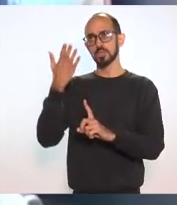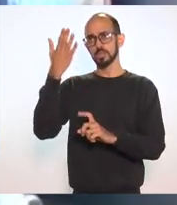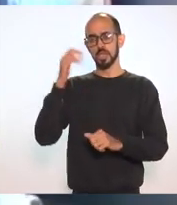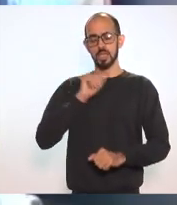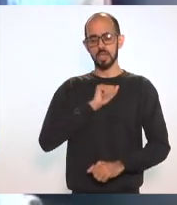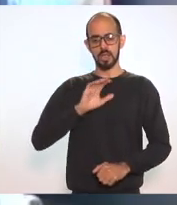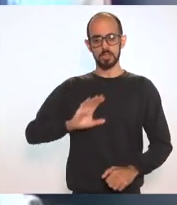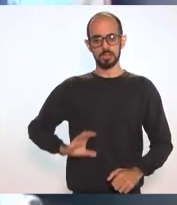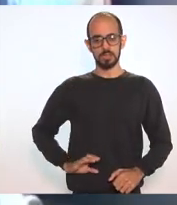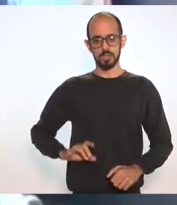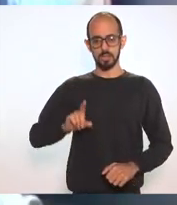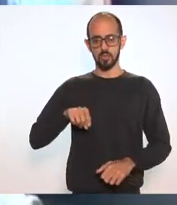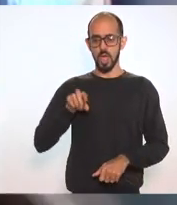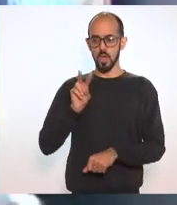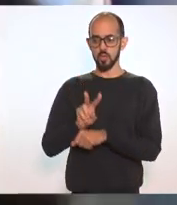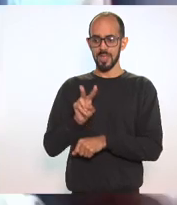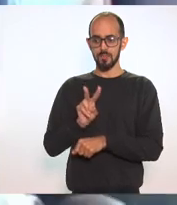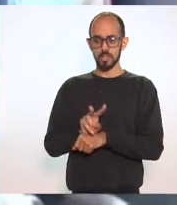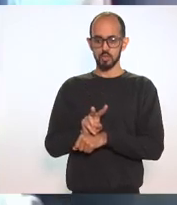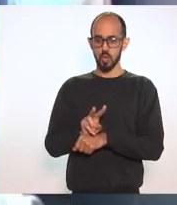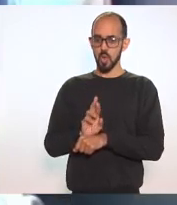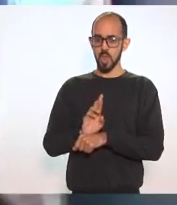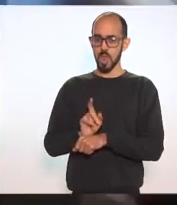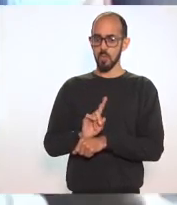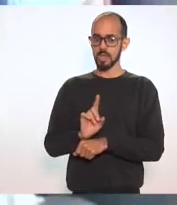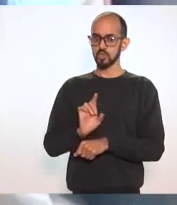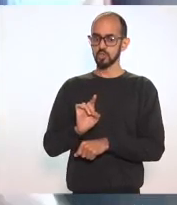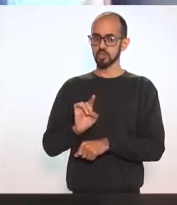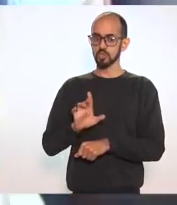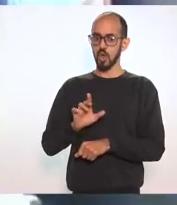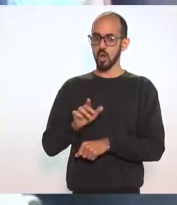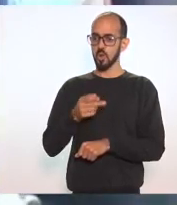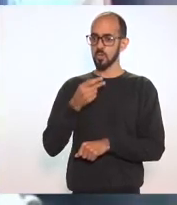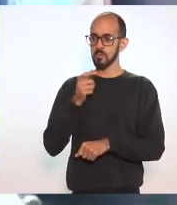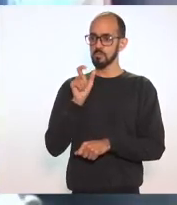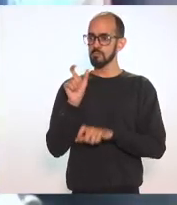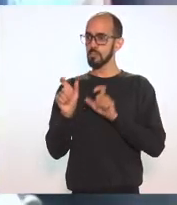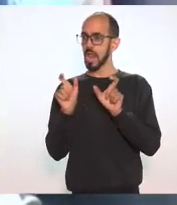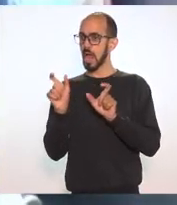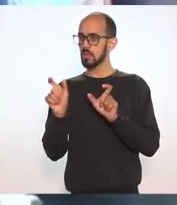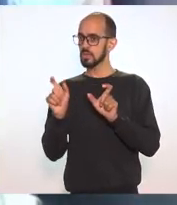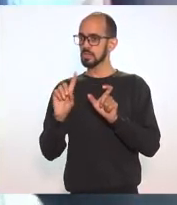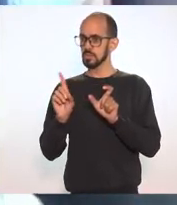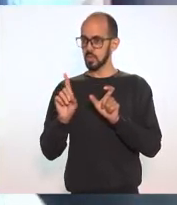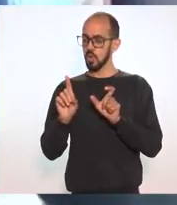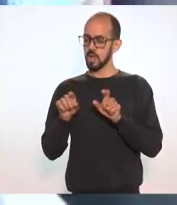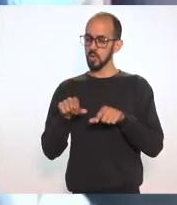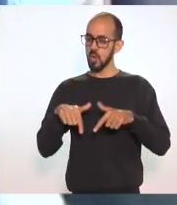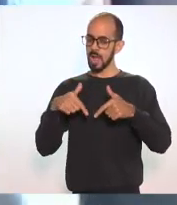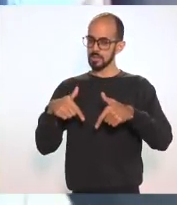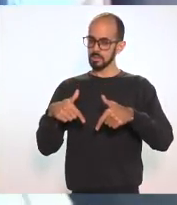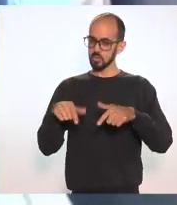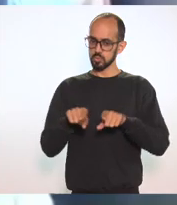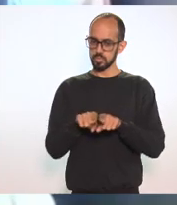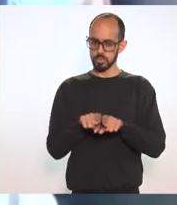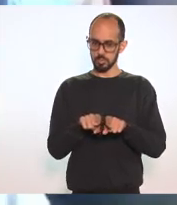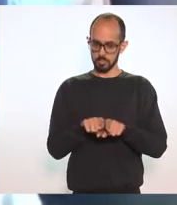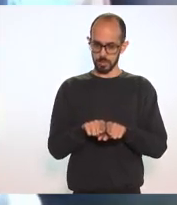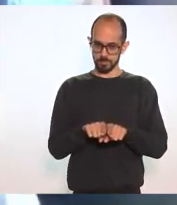grande defensor, não só com palavras, com atos em relação à intolerância. Por último, eu queria,